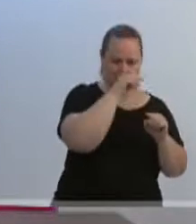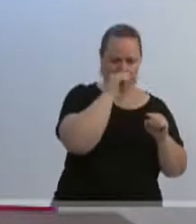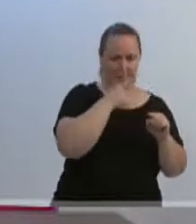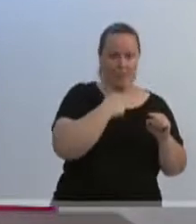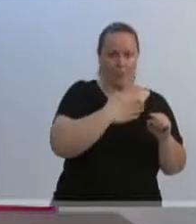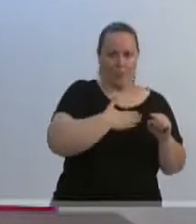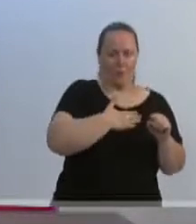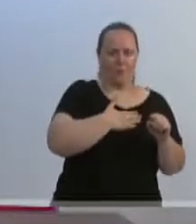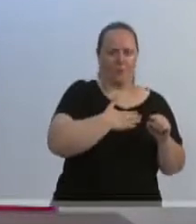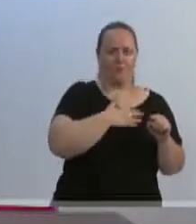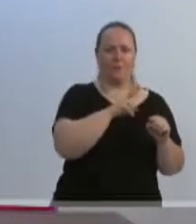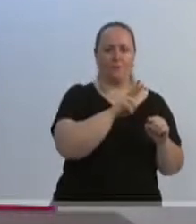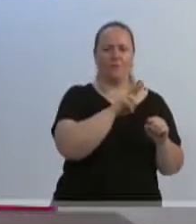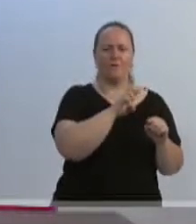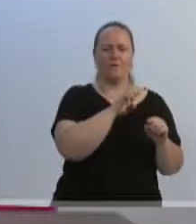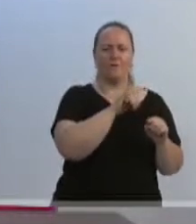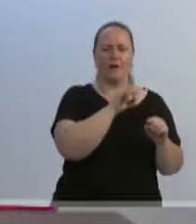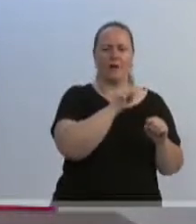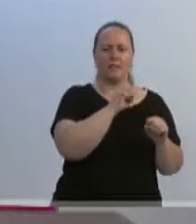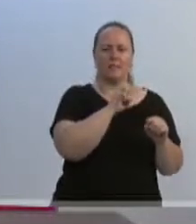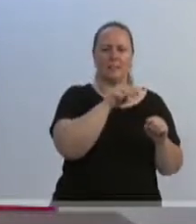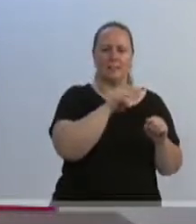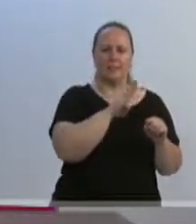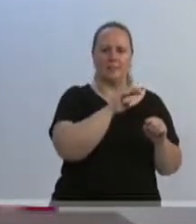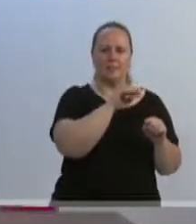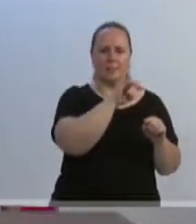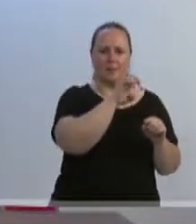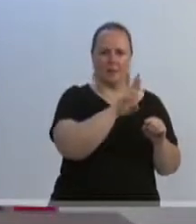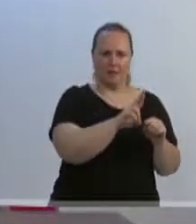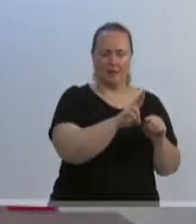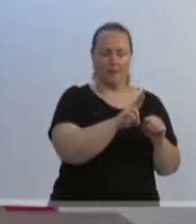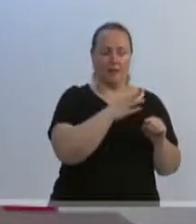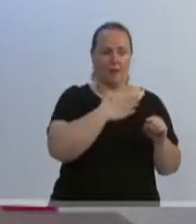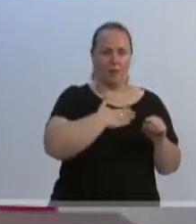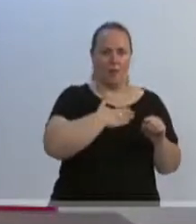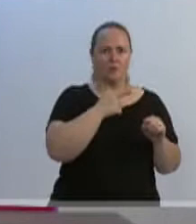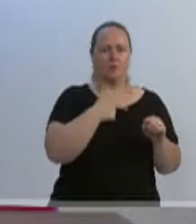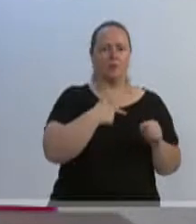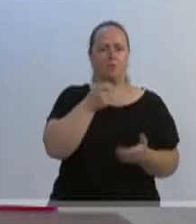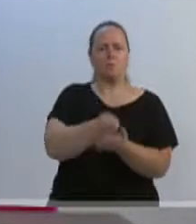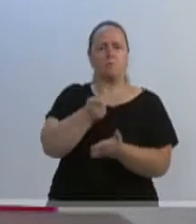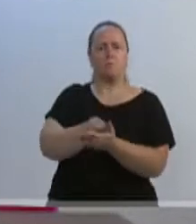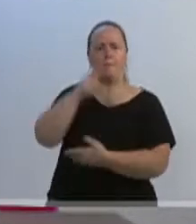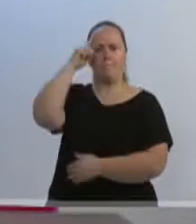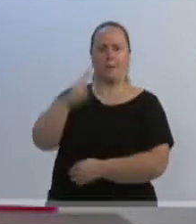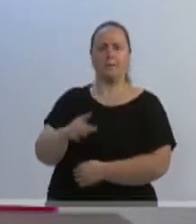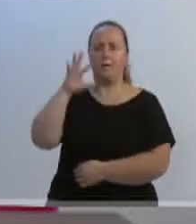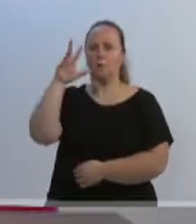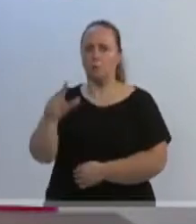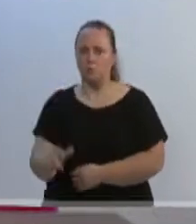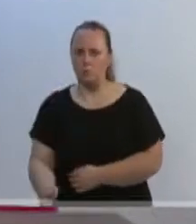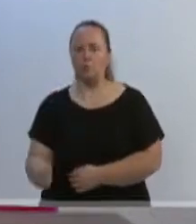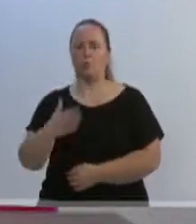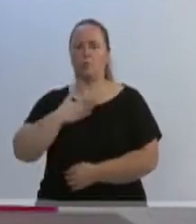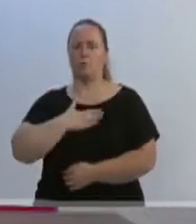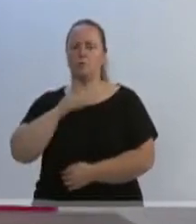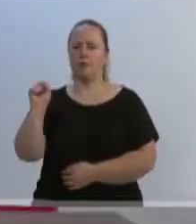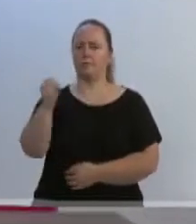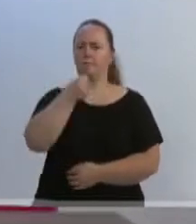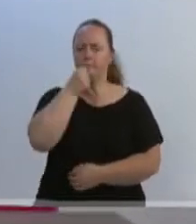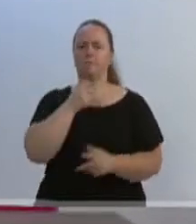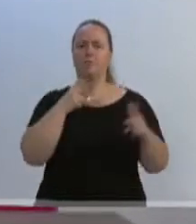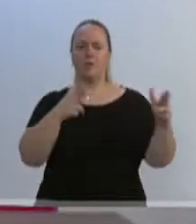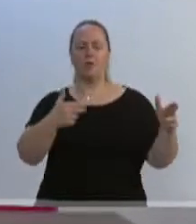eu, vou impor, através do meu idealismo, através da ideologia, que todos devam tomar a cerveja